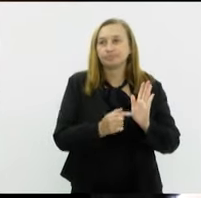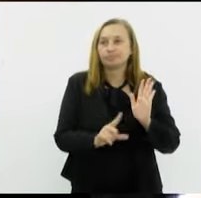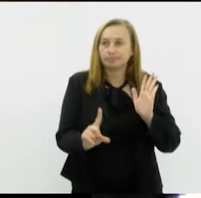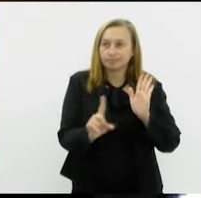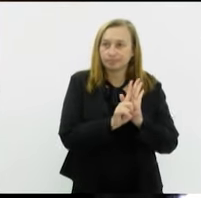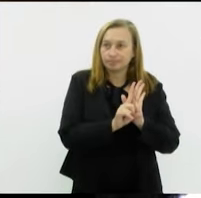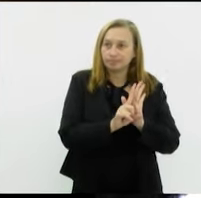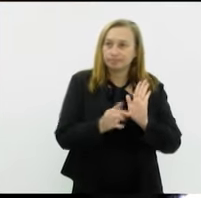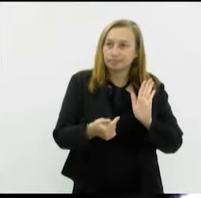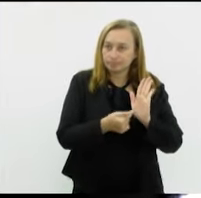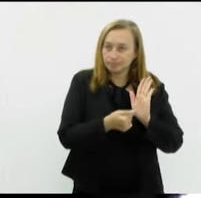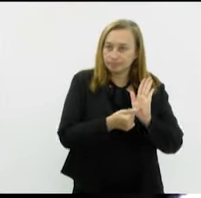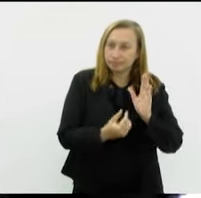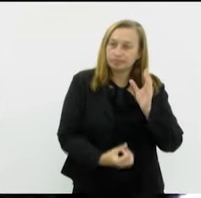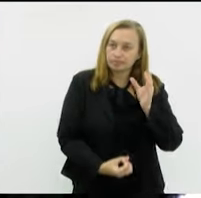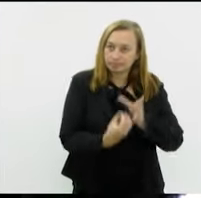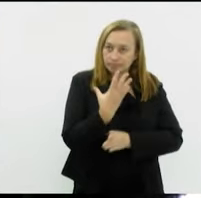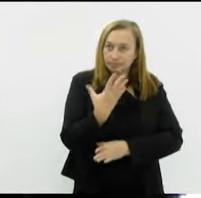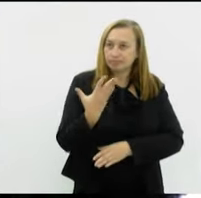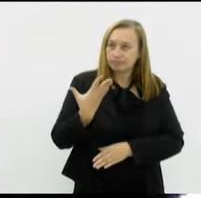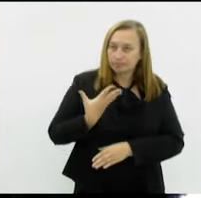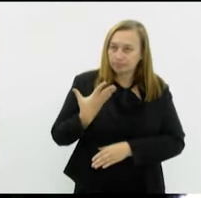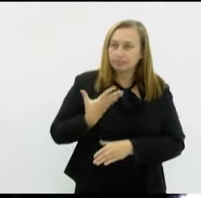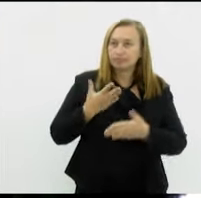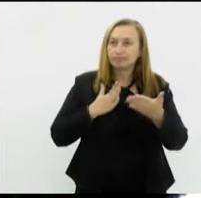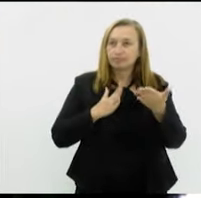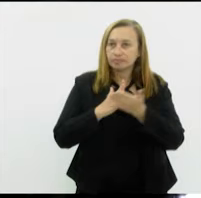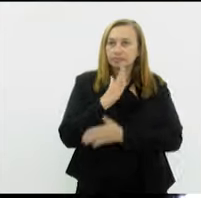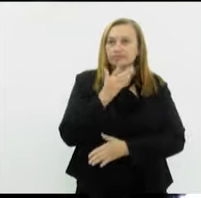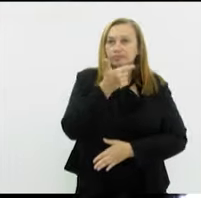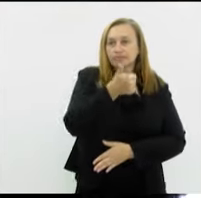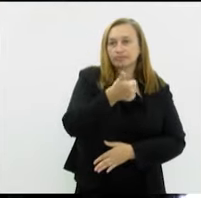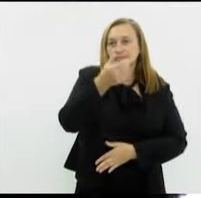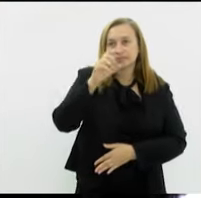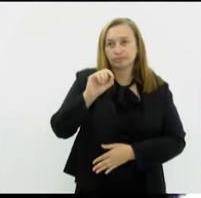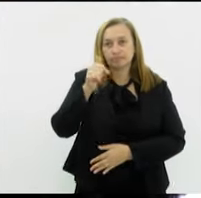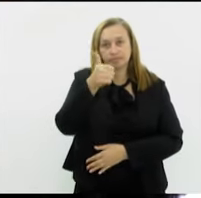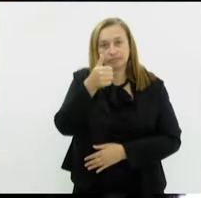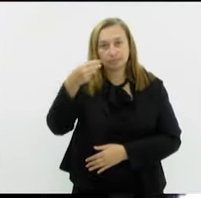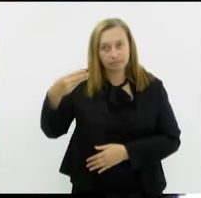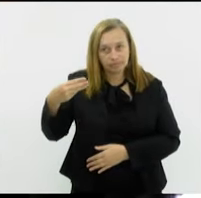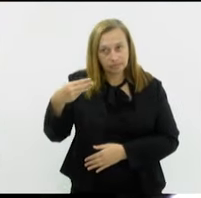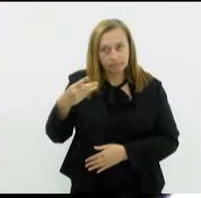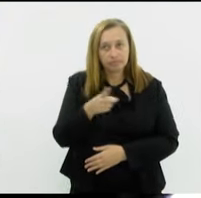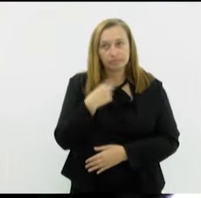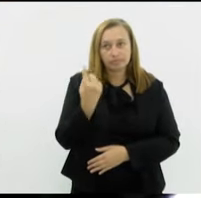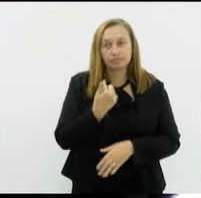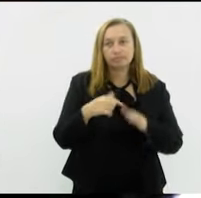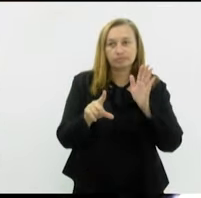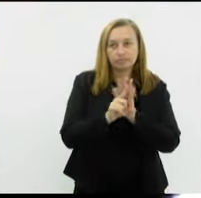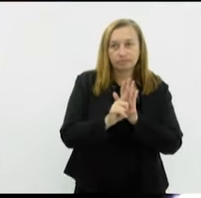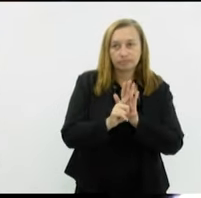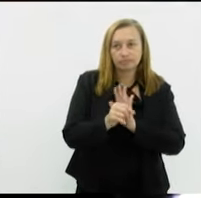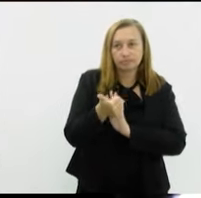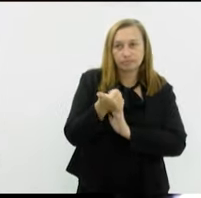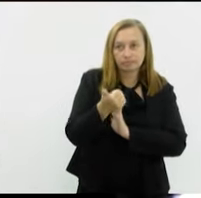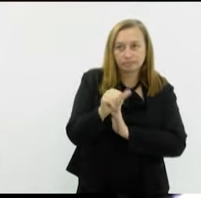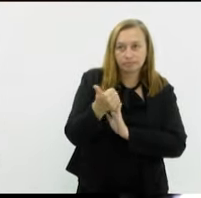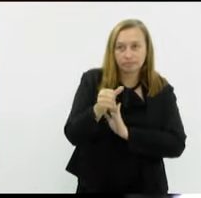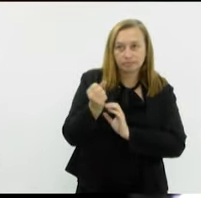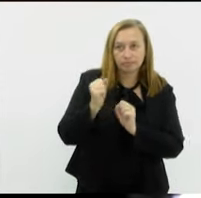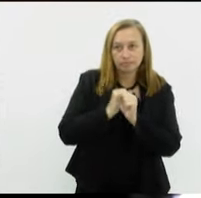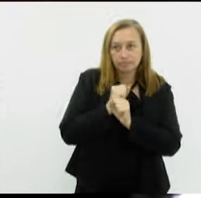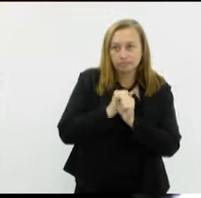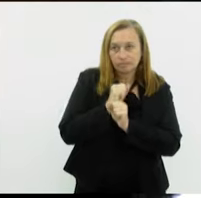eu produzi, que os colegas aprovaram em 2013. A nossa lei tem 11 anos